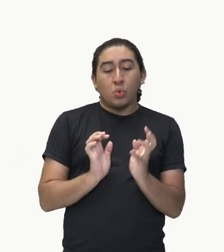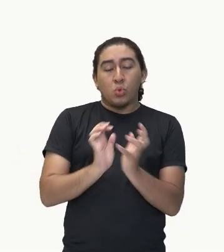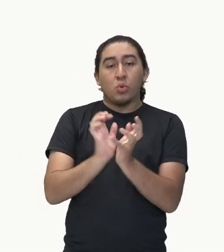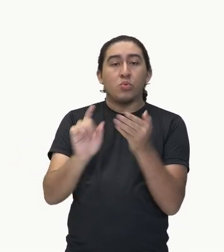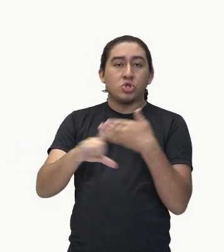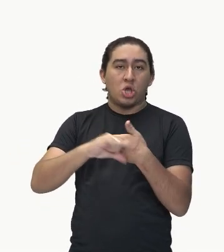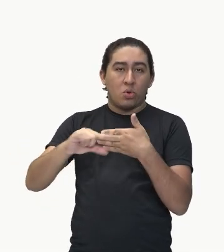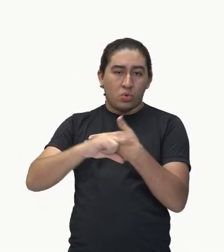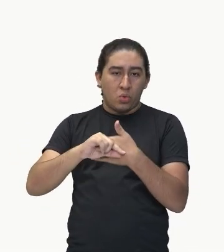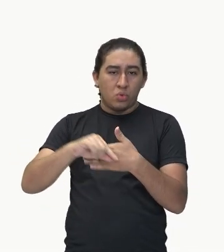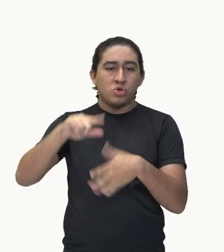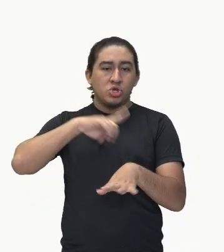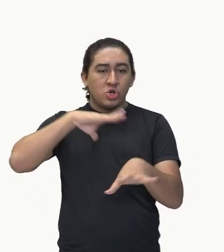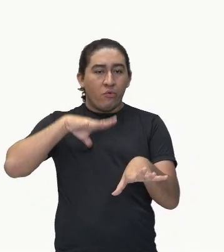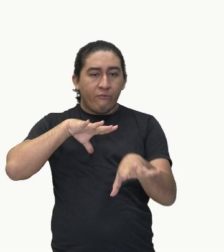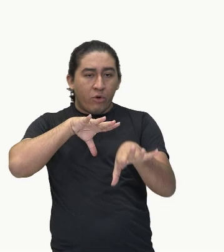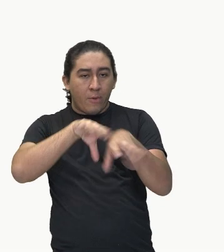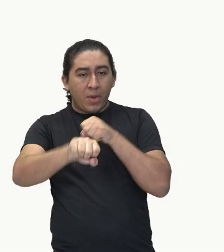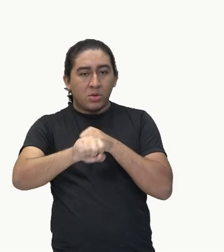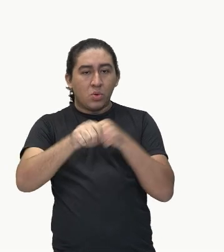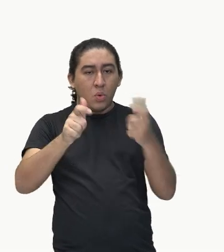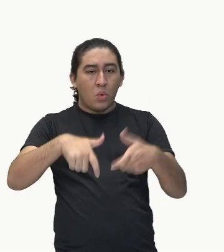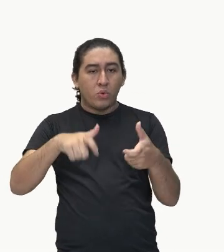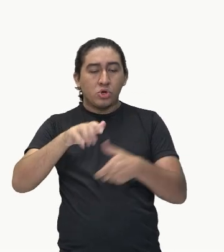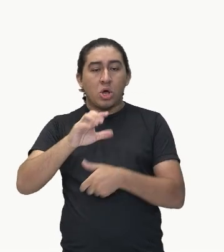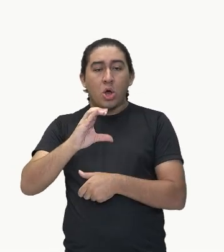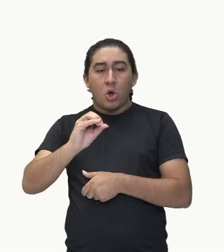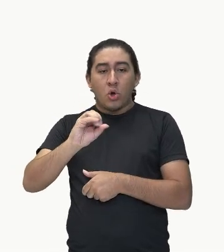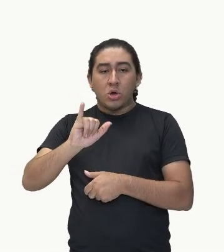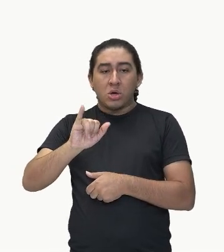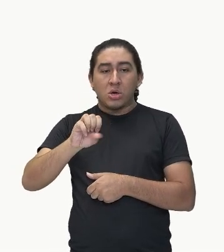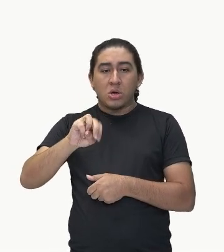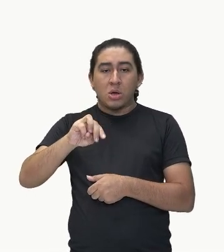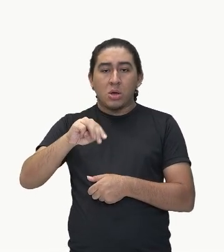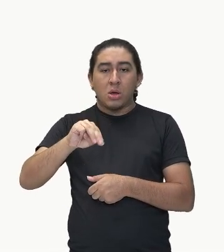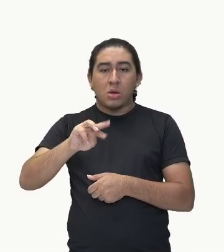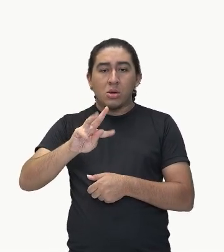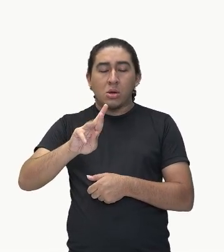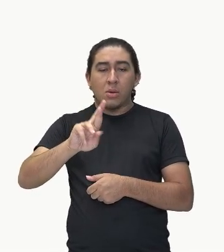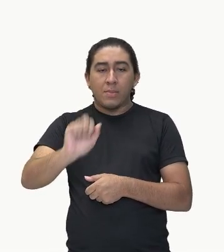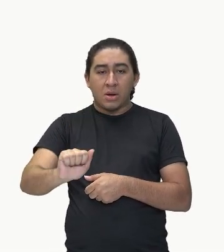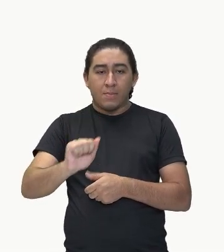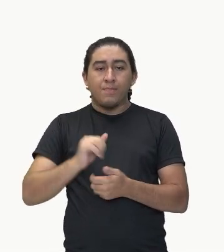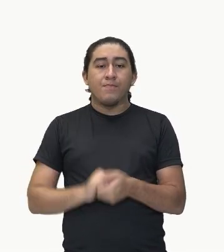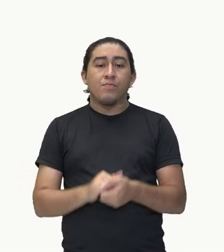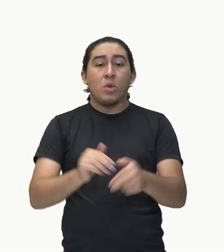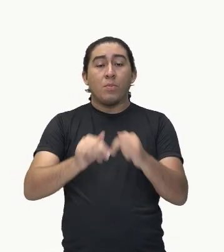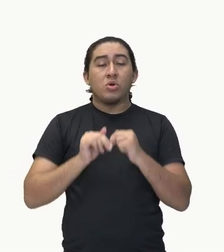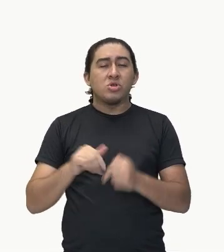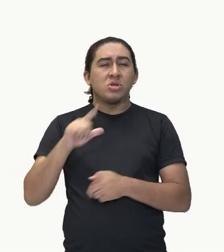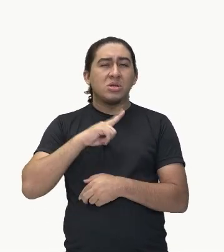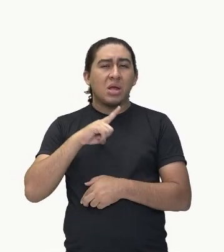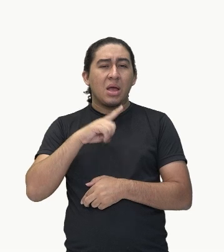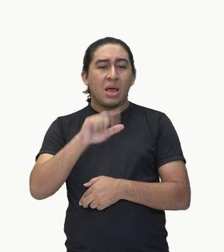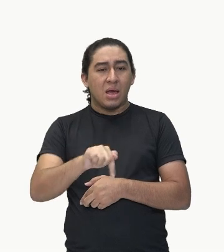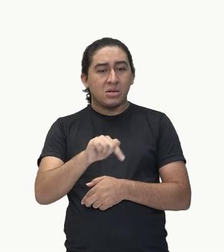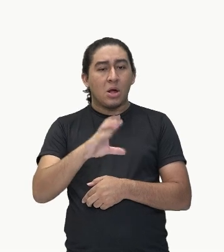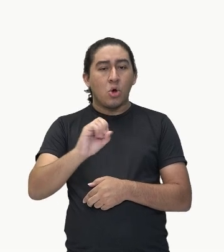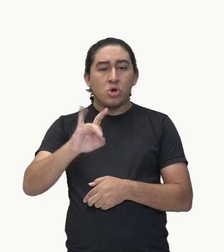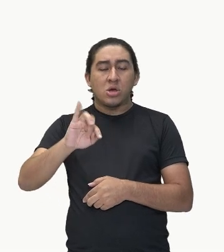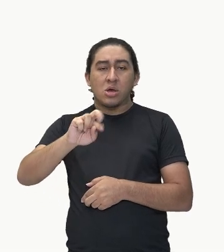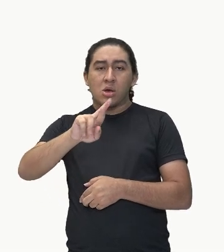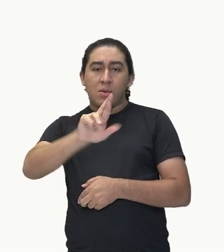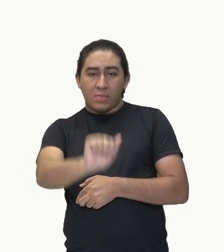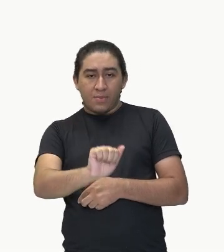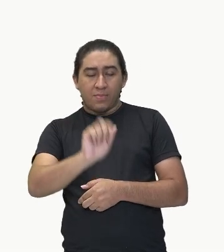em Coimbra, por isso que este momento é também conhecido como Questão Coimbrã, né?